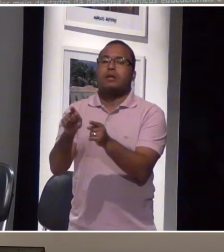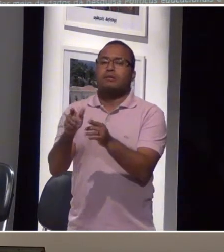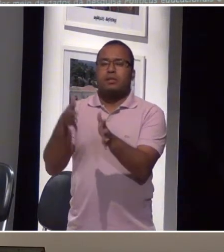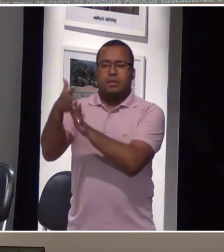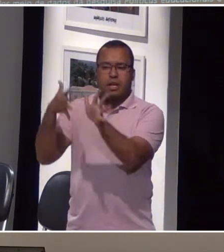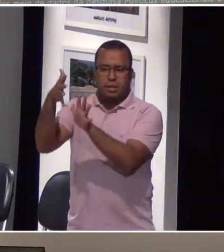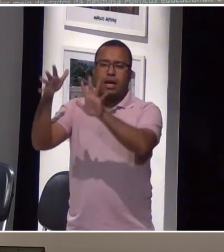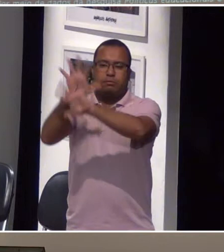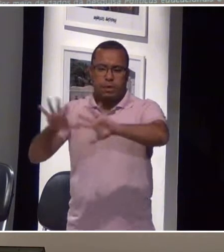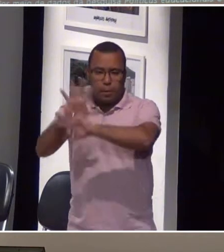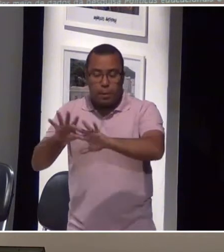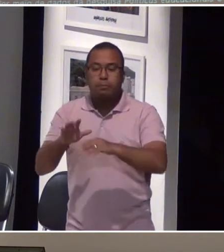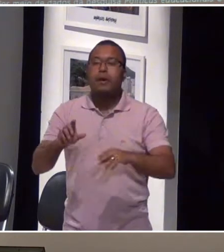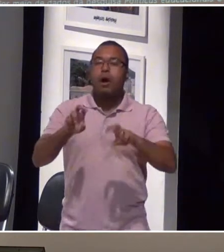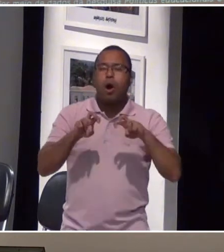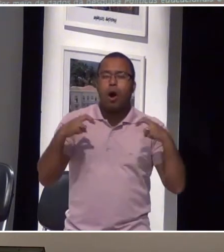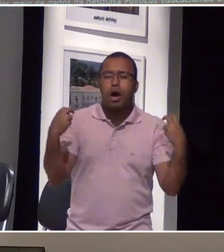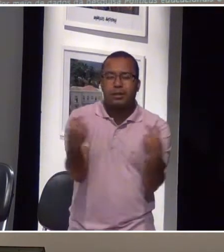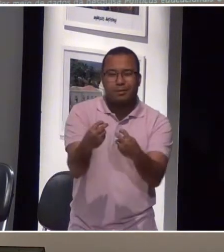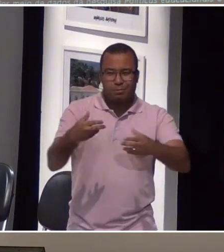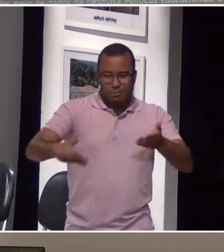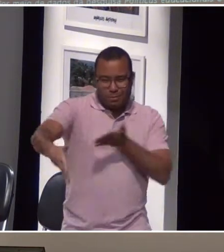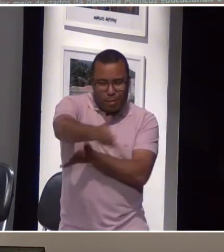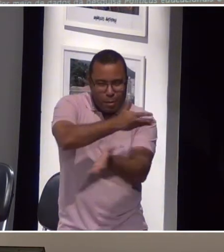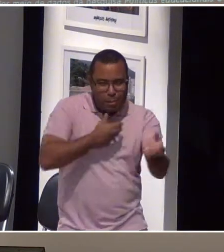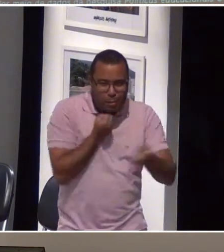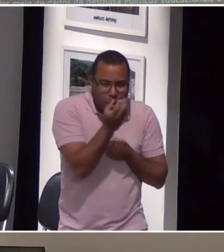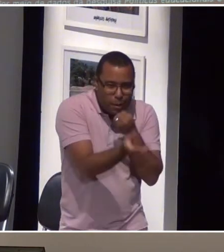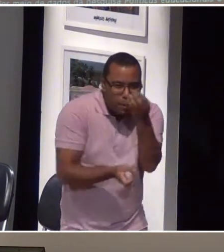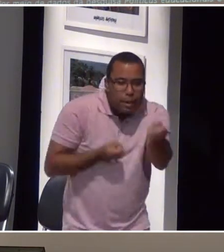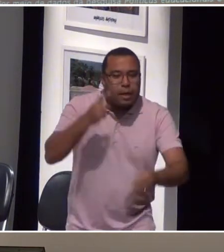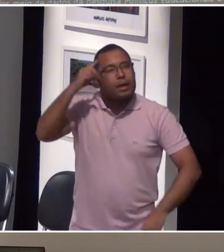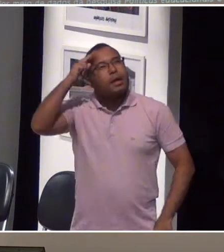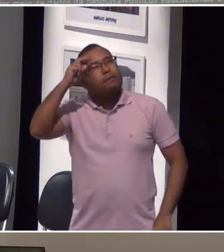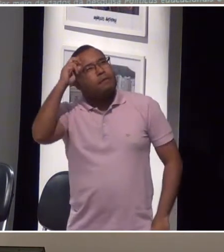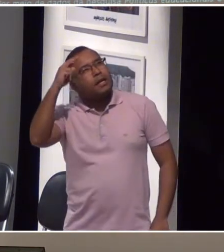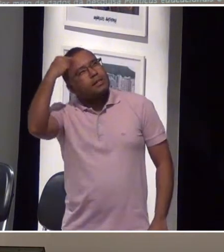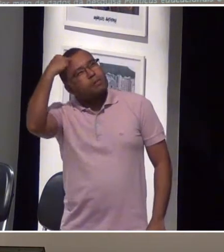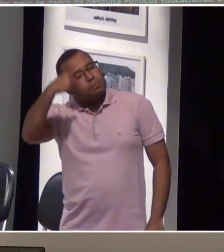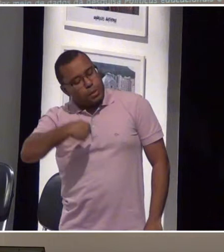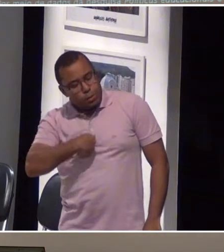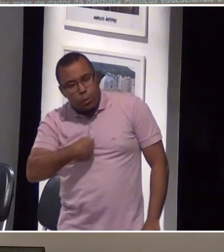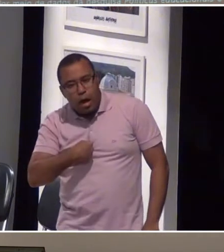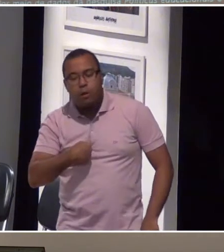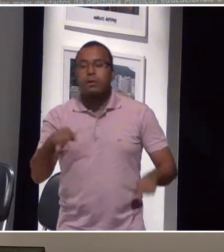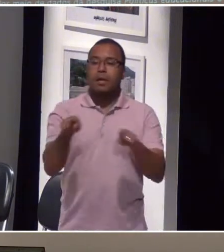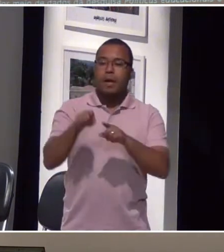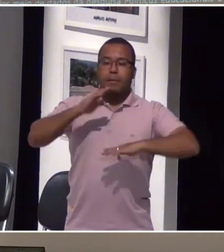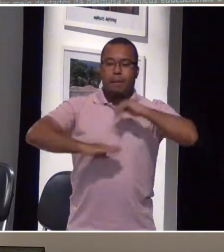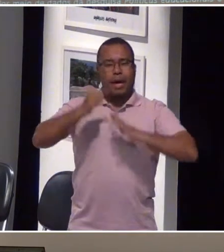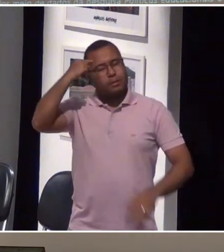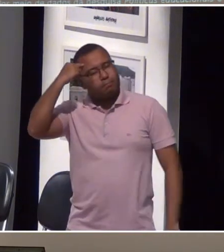rodas de conversa também, mas aqueles momentos em que cada sujeito faz uma reflexão sobre si mesmo e suas